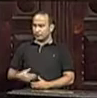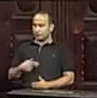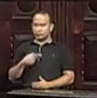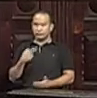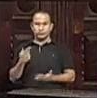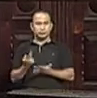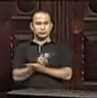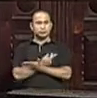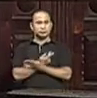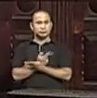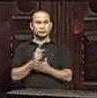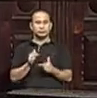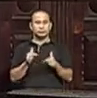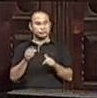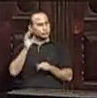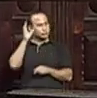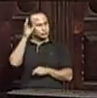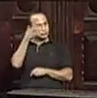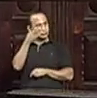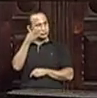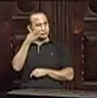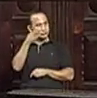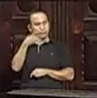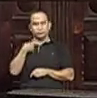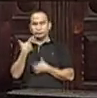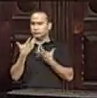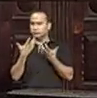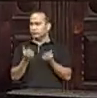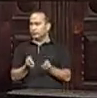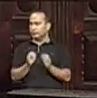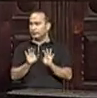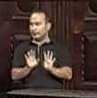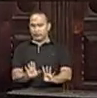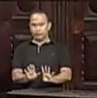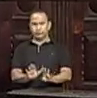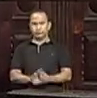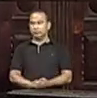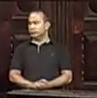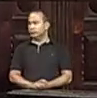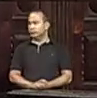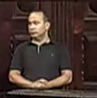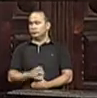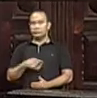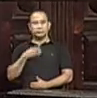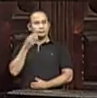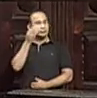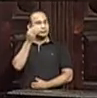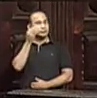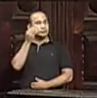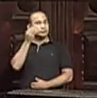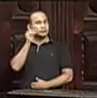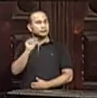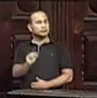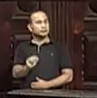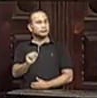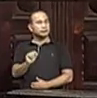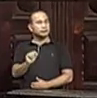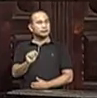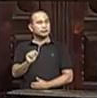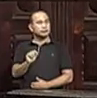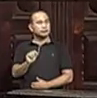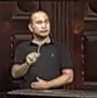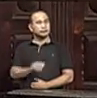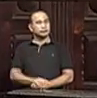judiciário decide, a gente acata, mas verificamos que a